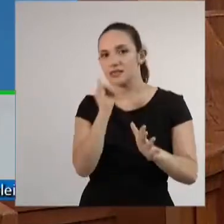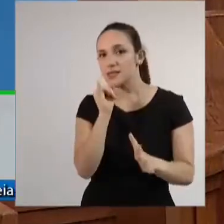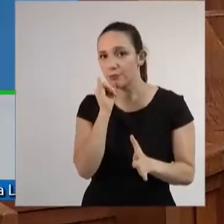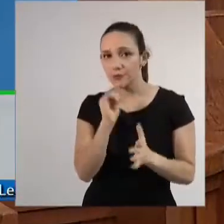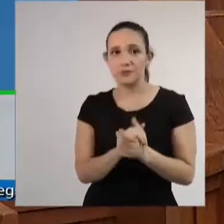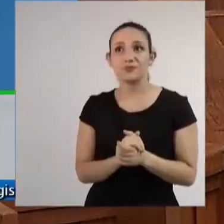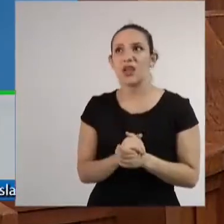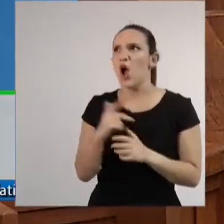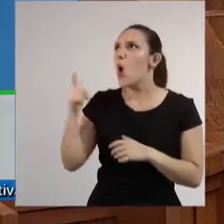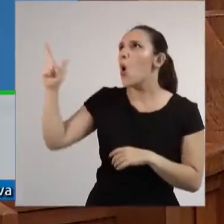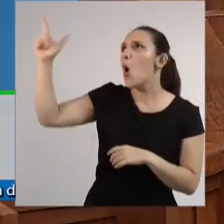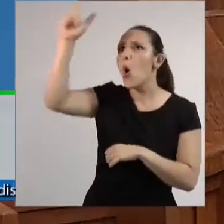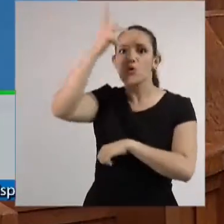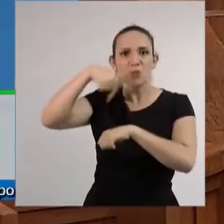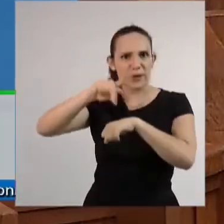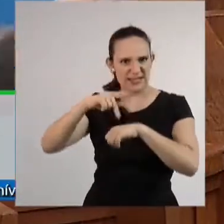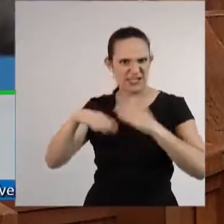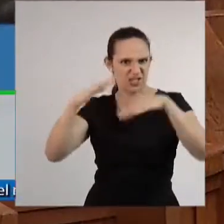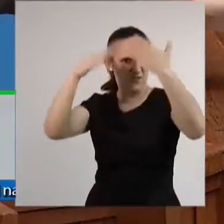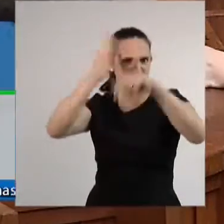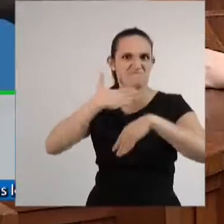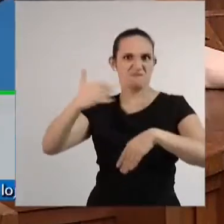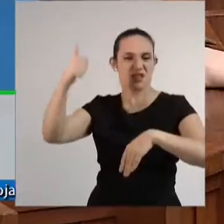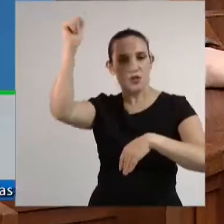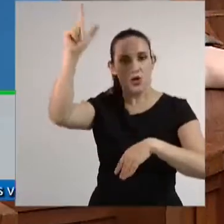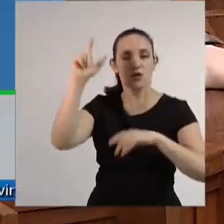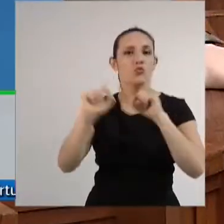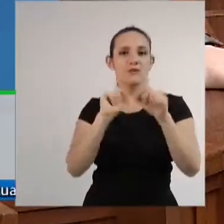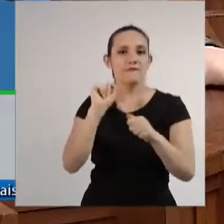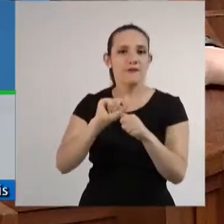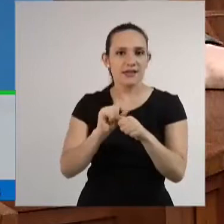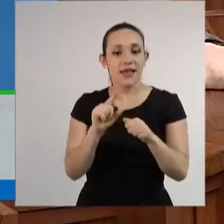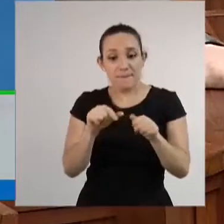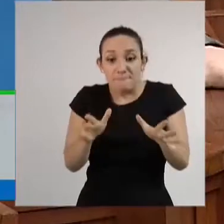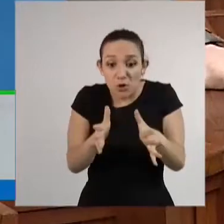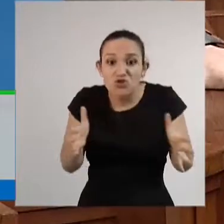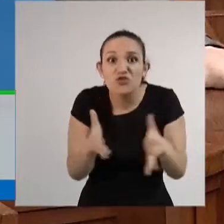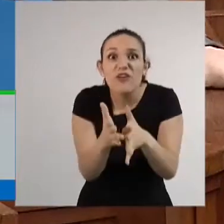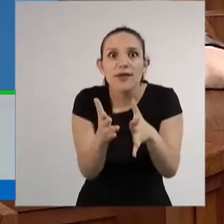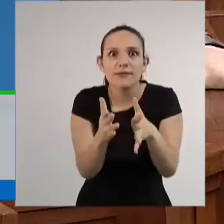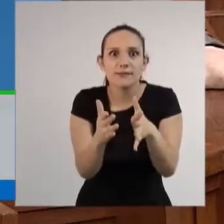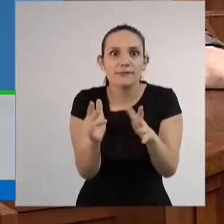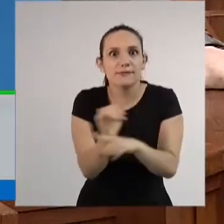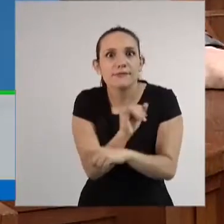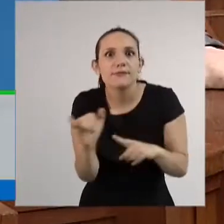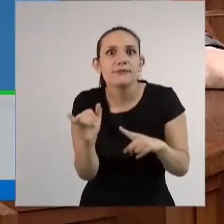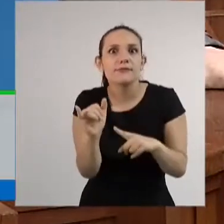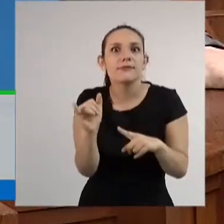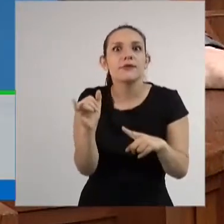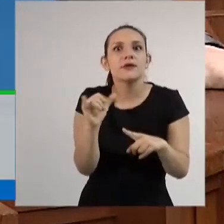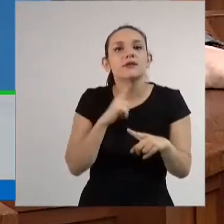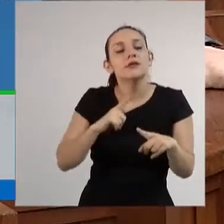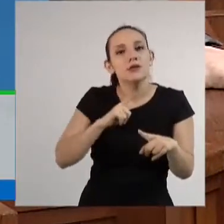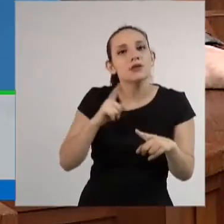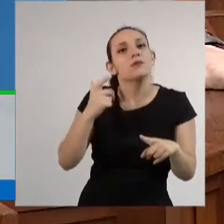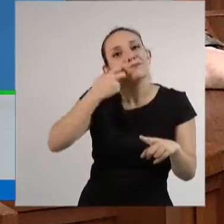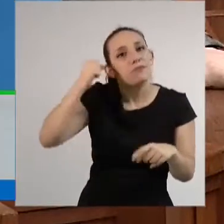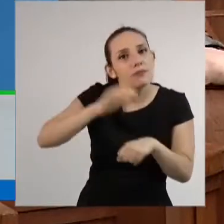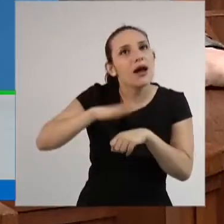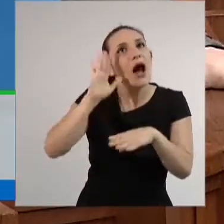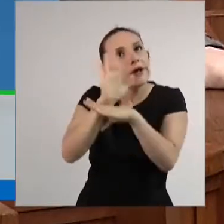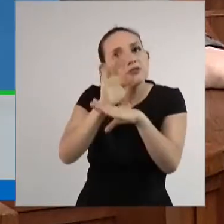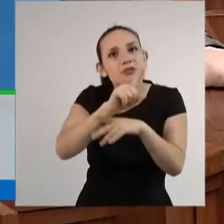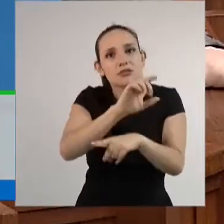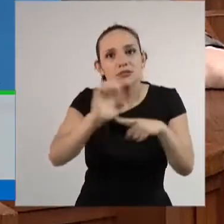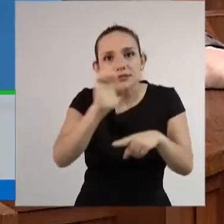eles destinam o recurso do Tesouro, como está ocorrendo hoje na questão do diesel, do óleo diesel. Não houve a